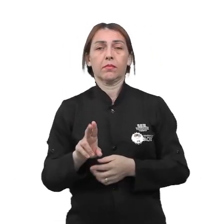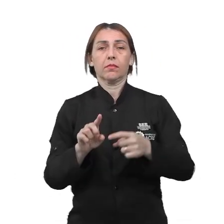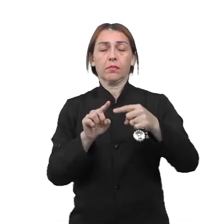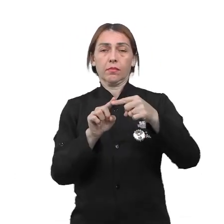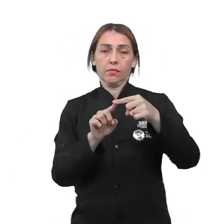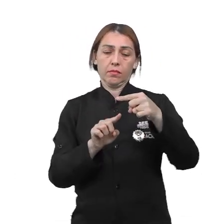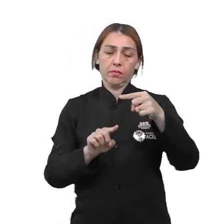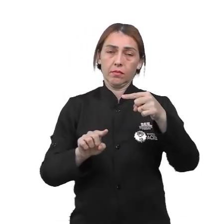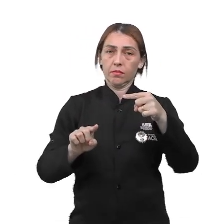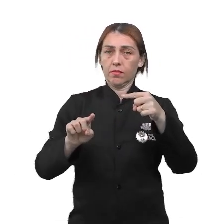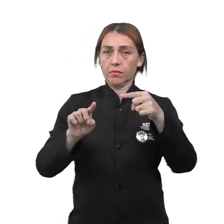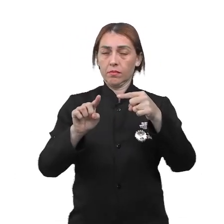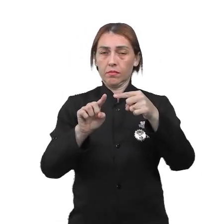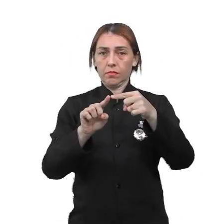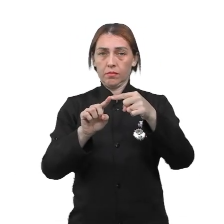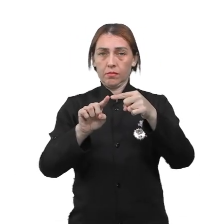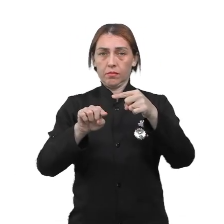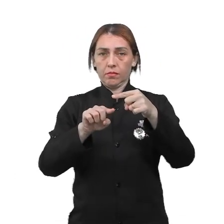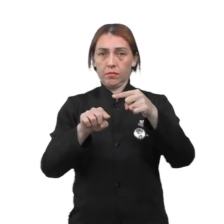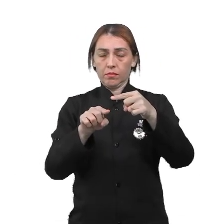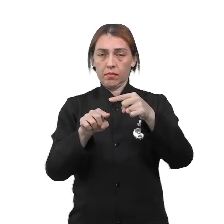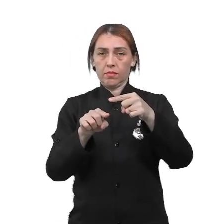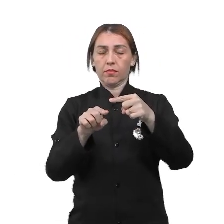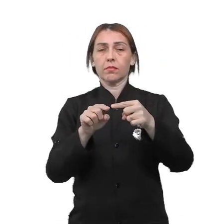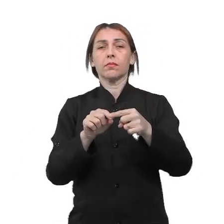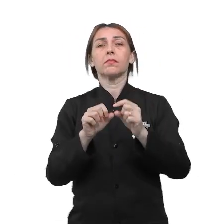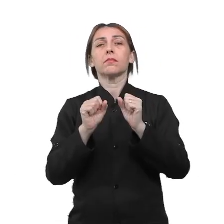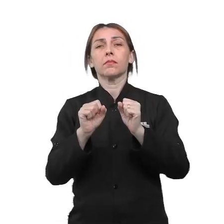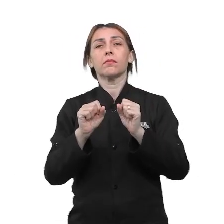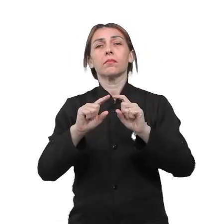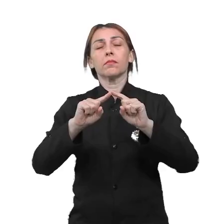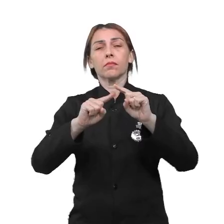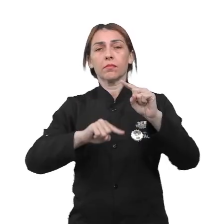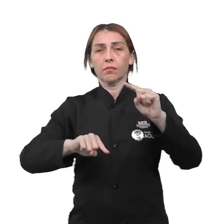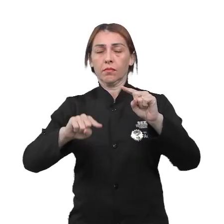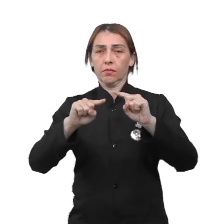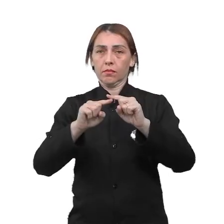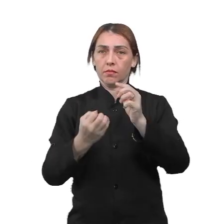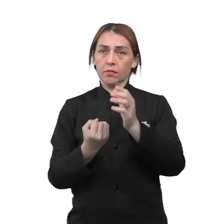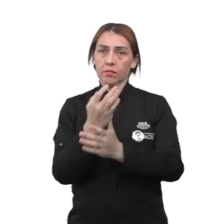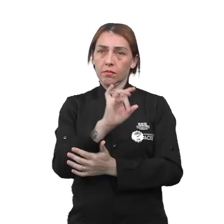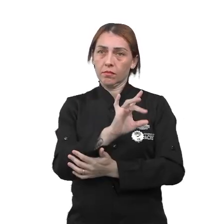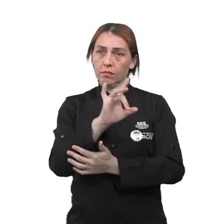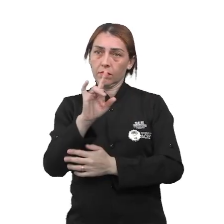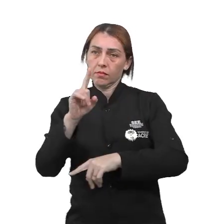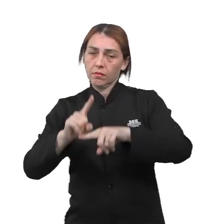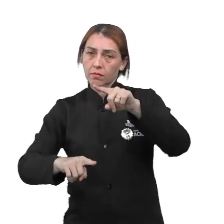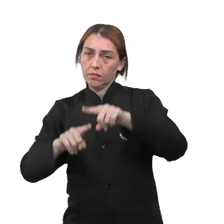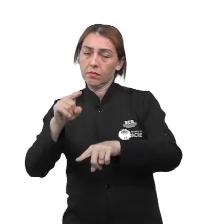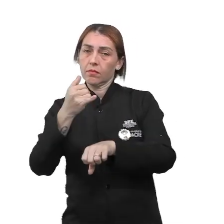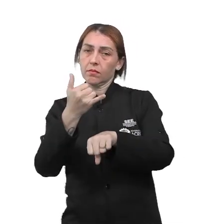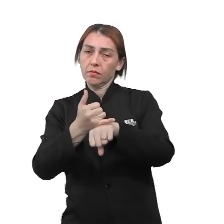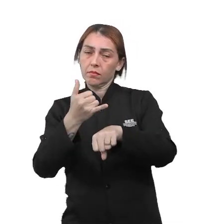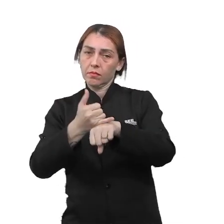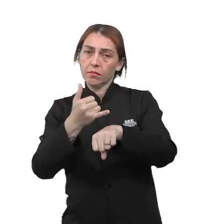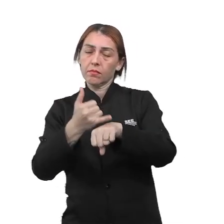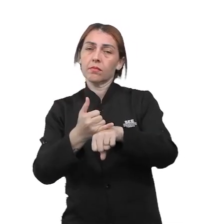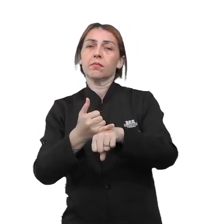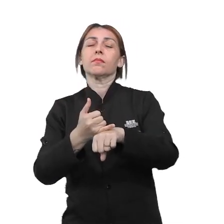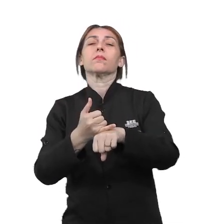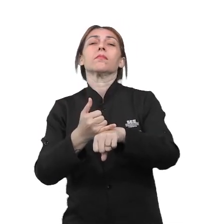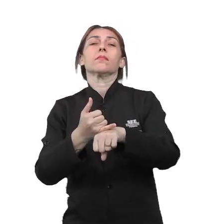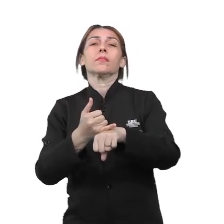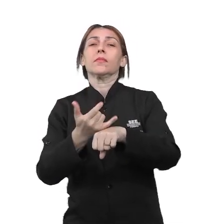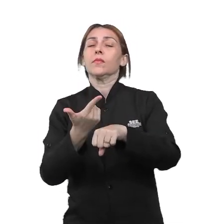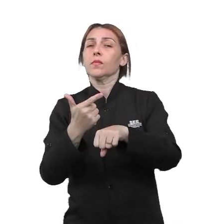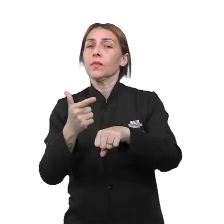rolamentos, para estimar a quantidade de esferas que poderão ser produzidas a partir de cada uma dessas peças cilíndricas, admite-se que